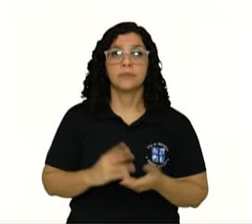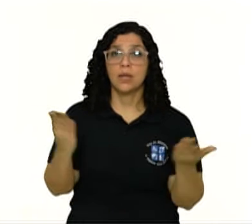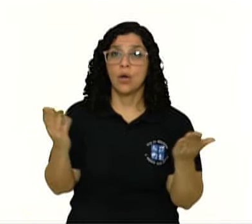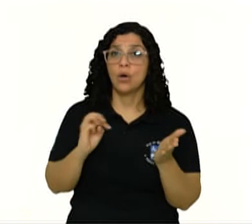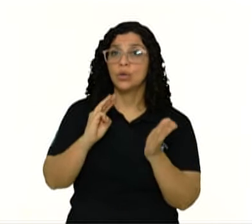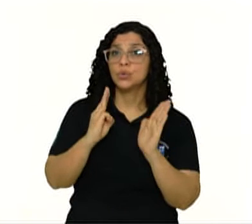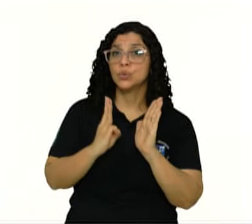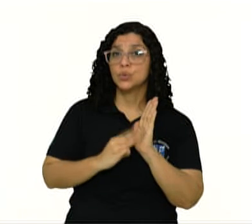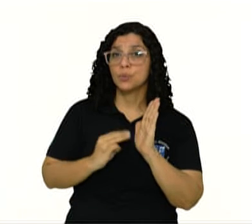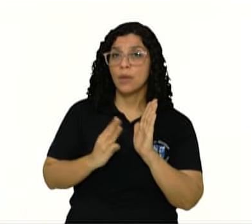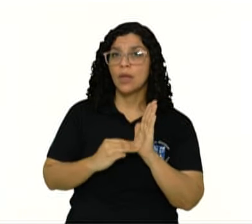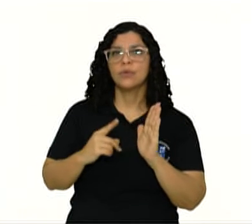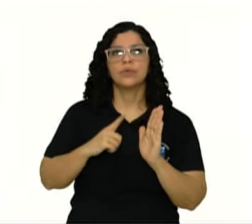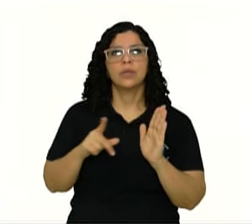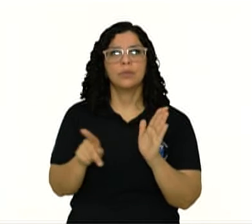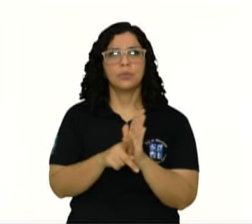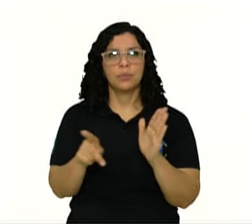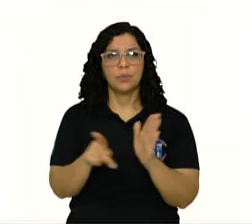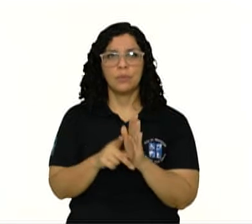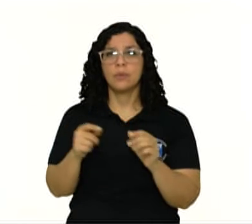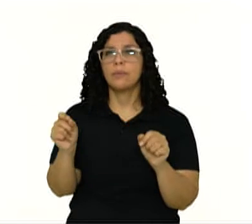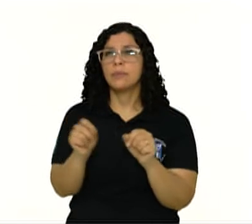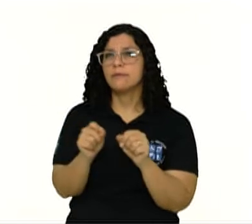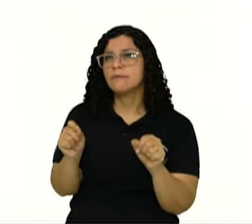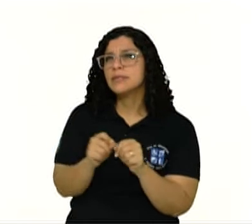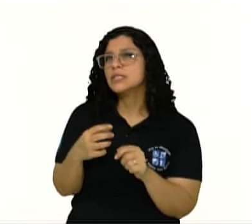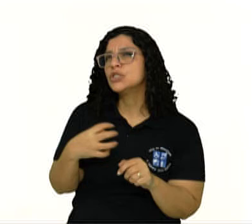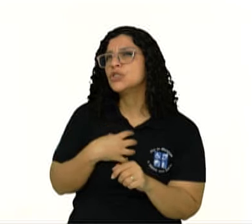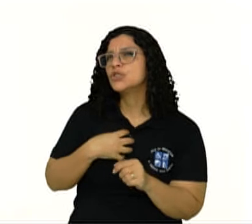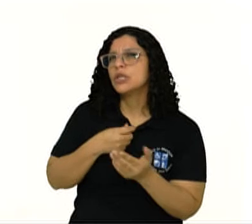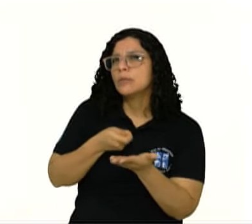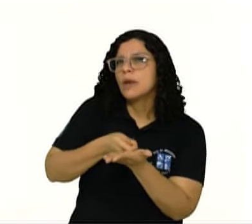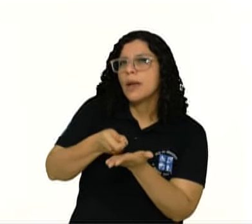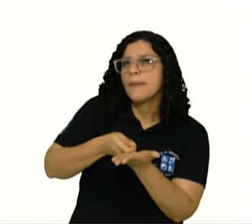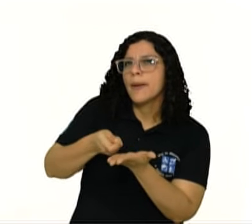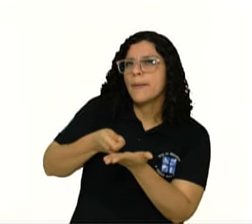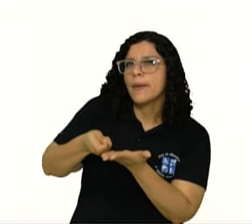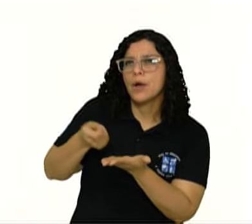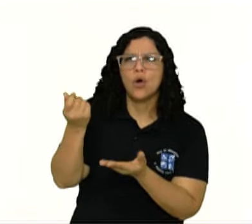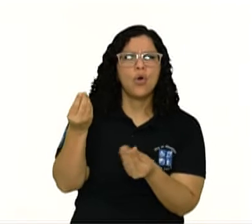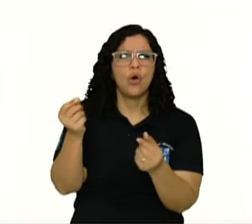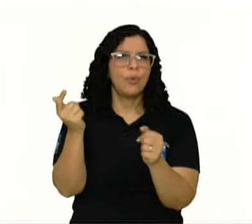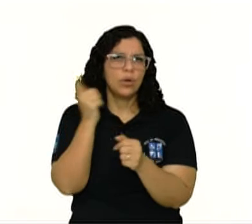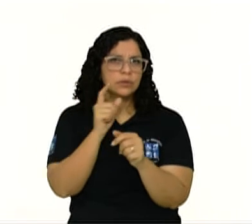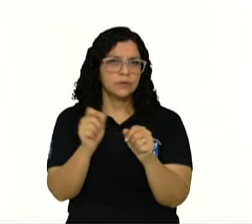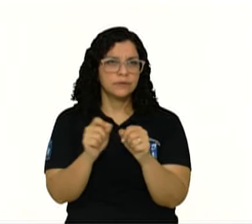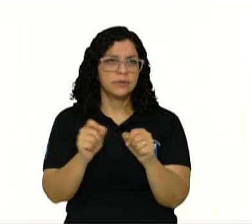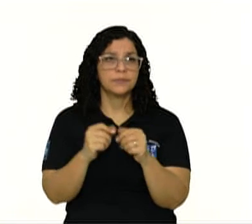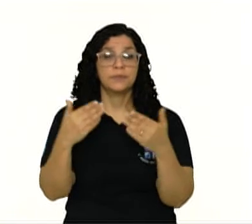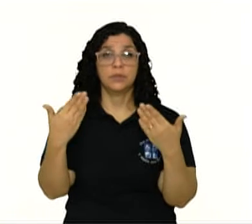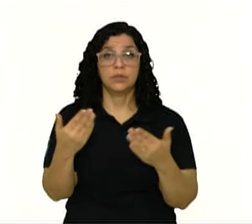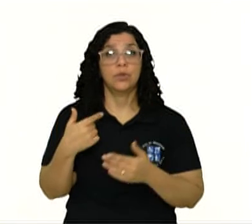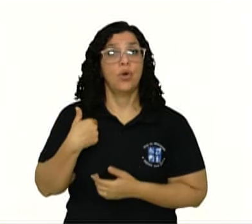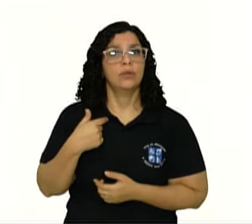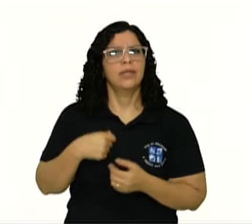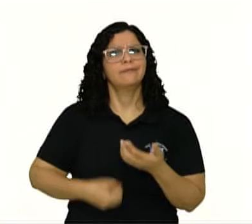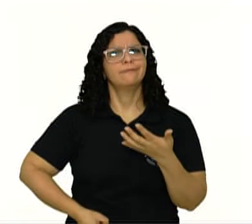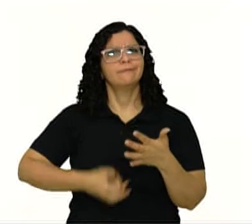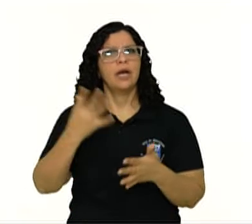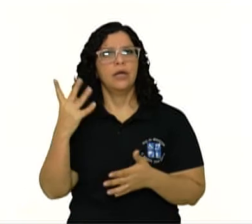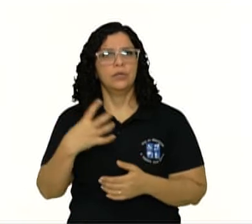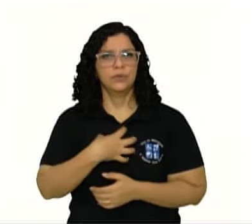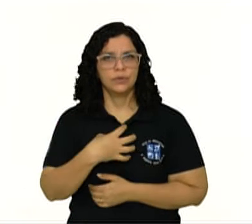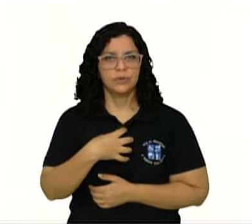Continuando aqui na nossa aula, vamos falar um pouquinho sobre os métodos para a confecção de gravura. Então, existem várias